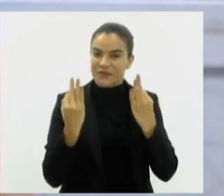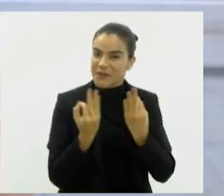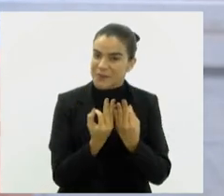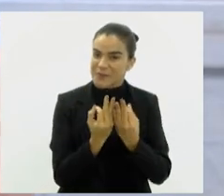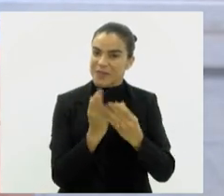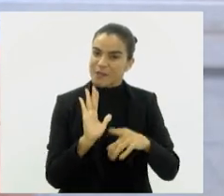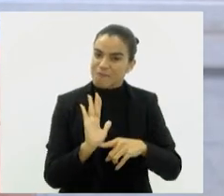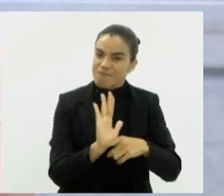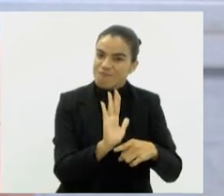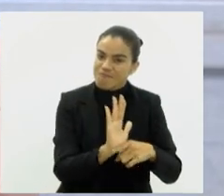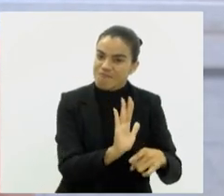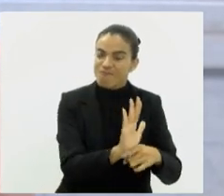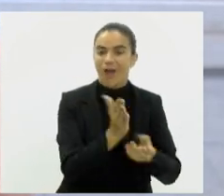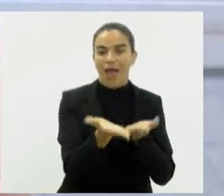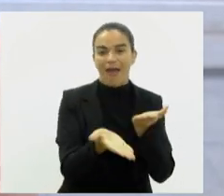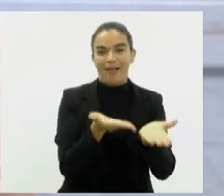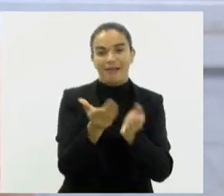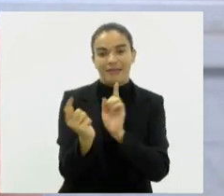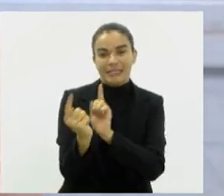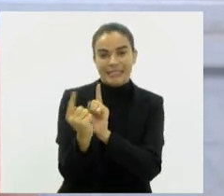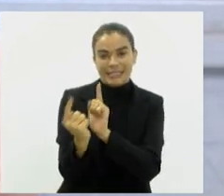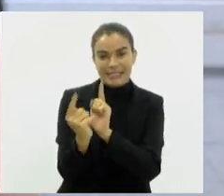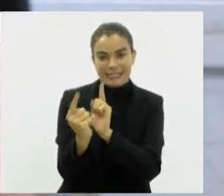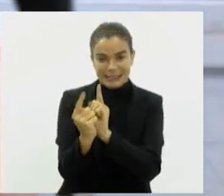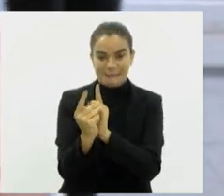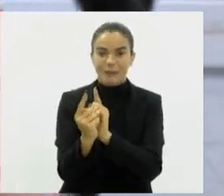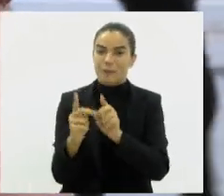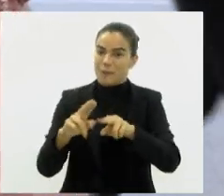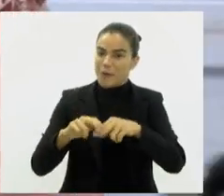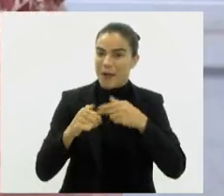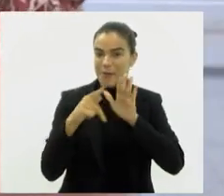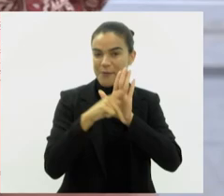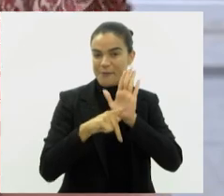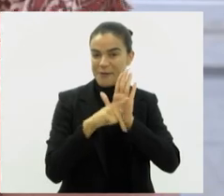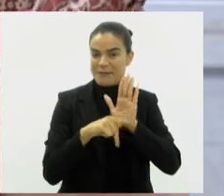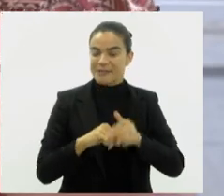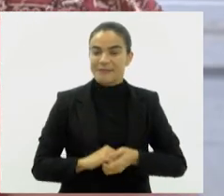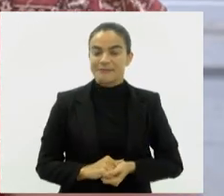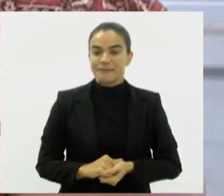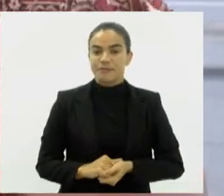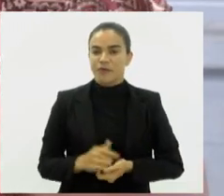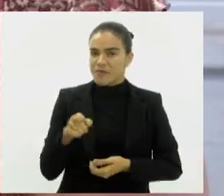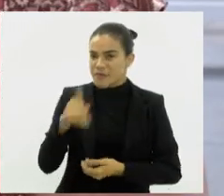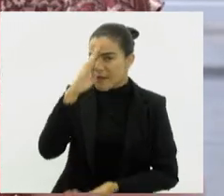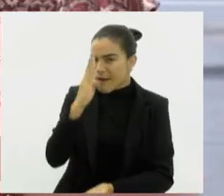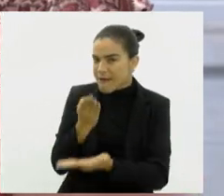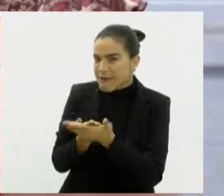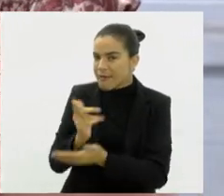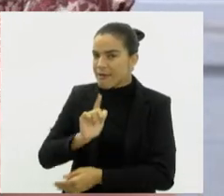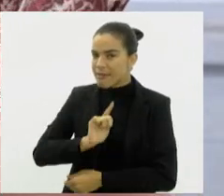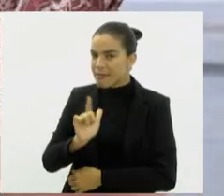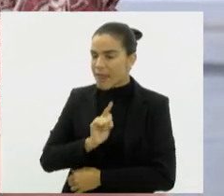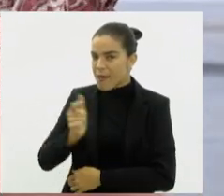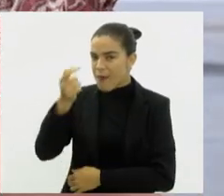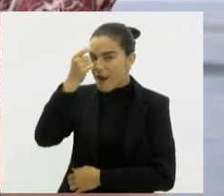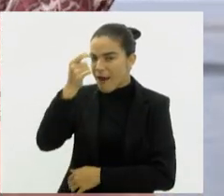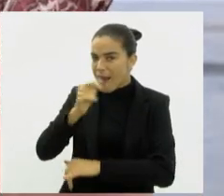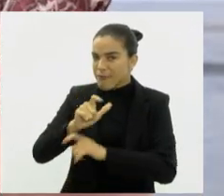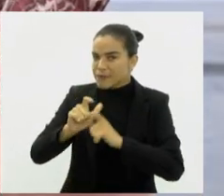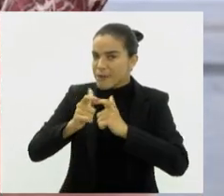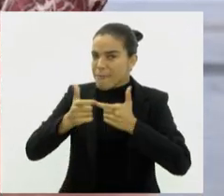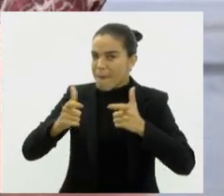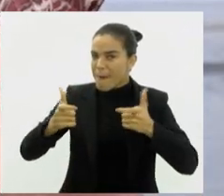contempladas com atendimento por esse projeto. E Ana Paula, hoje você acredita que há uma conscientização maior